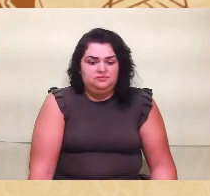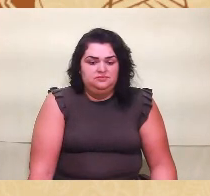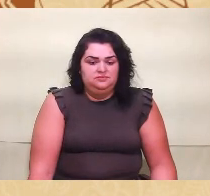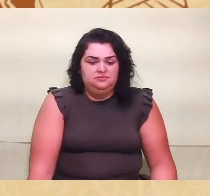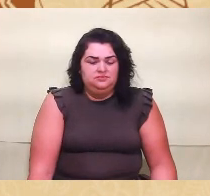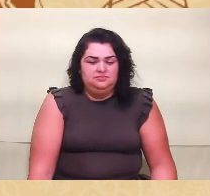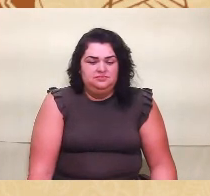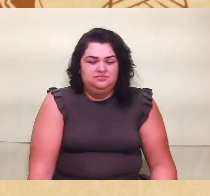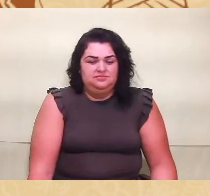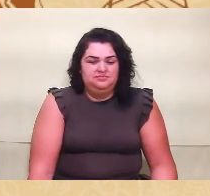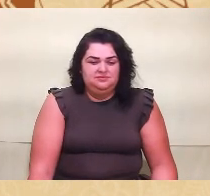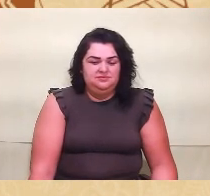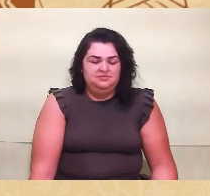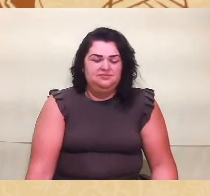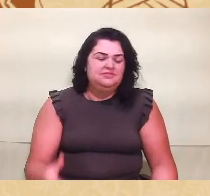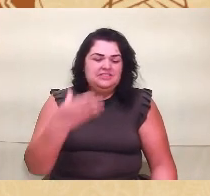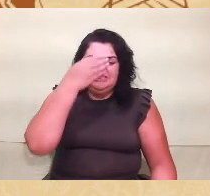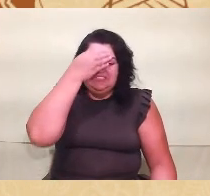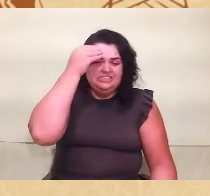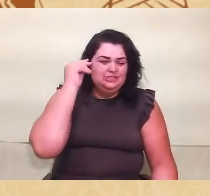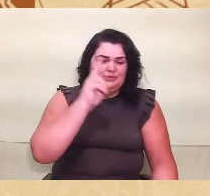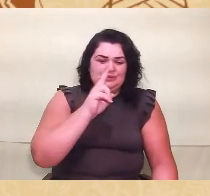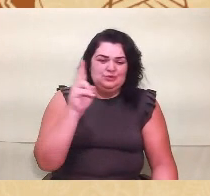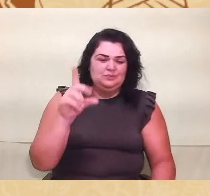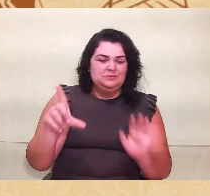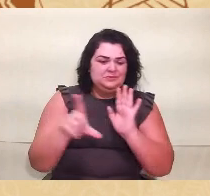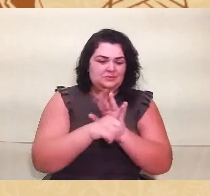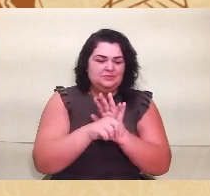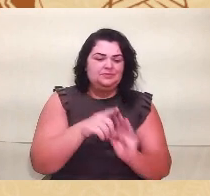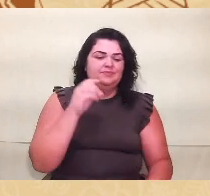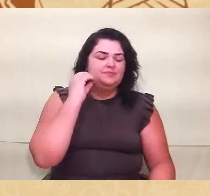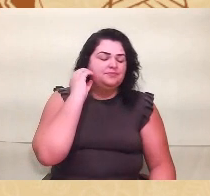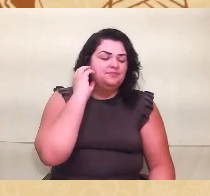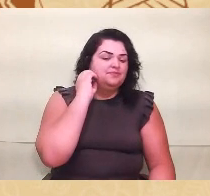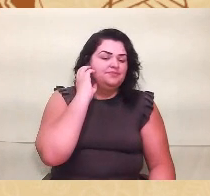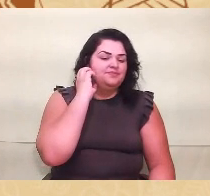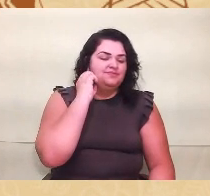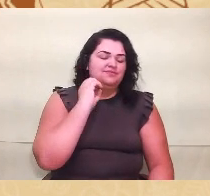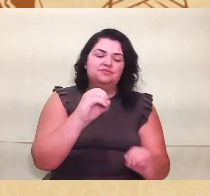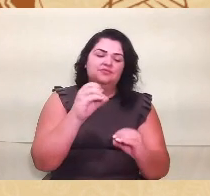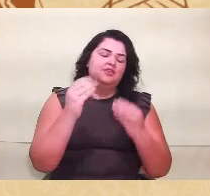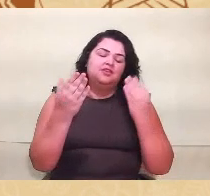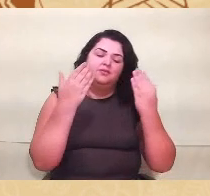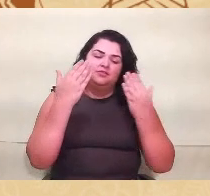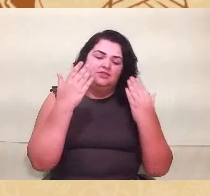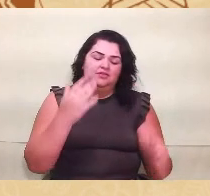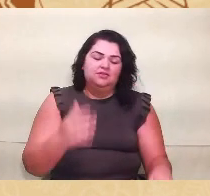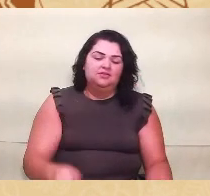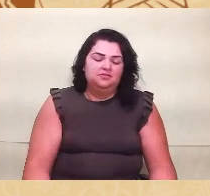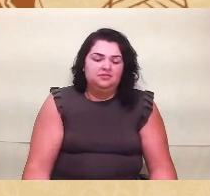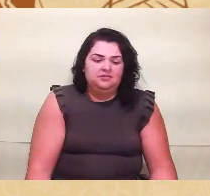39, esqueci o nome da lei, a lei da educação e do psicólogo, gente,